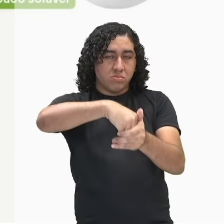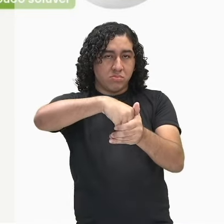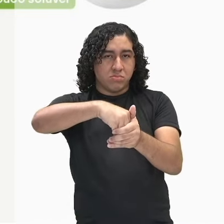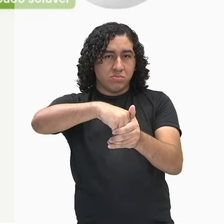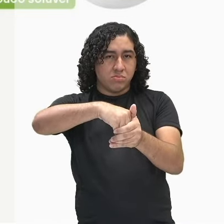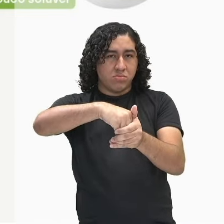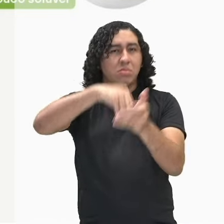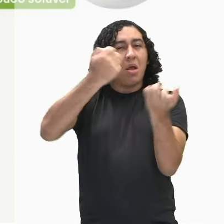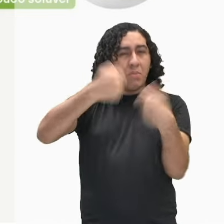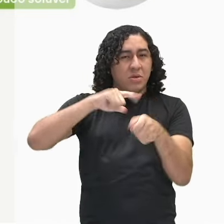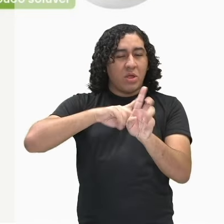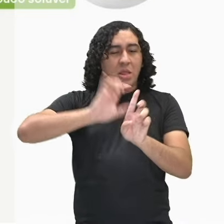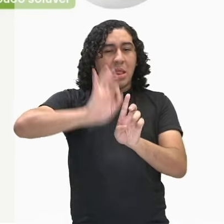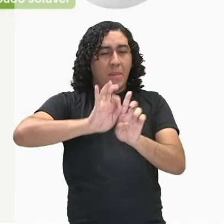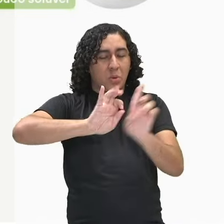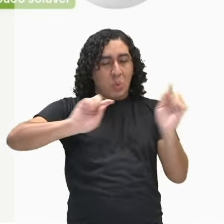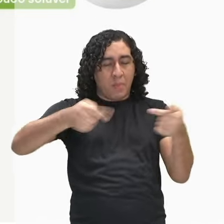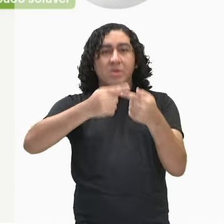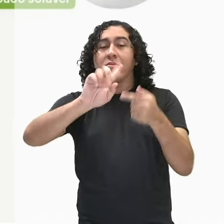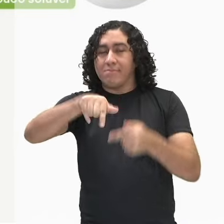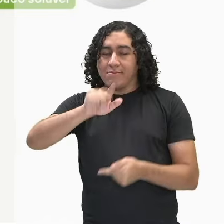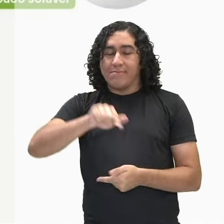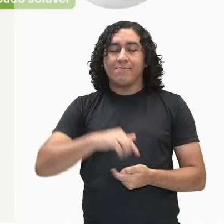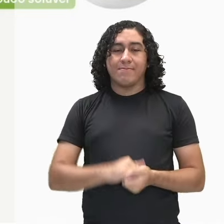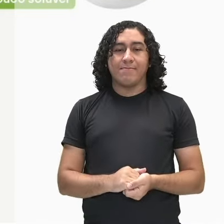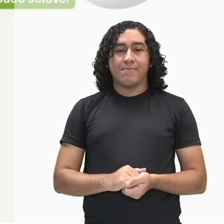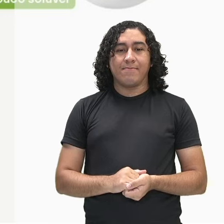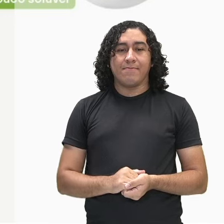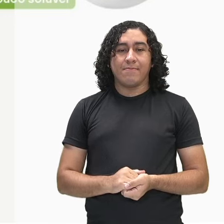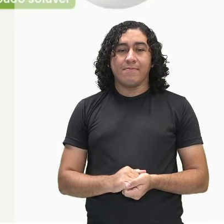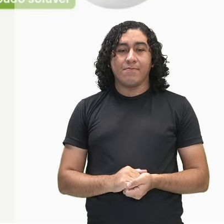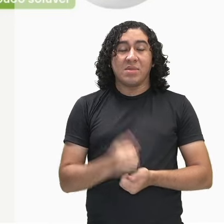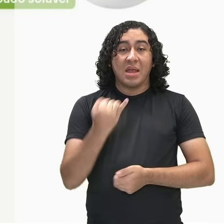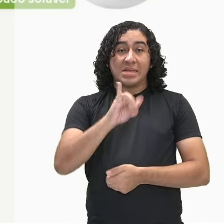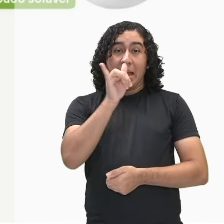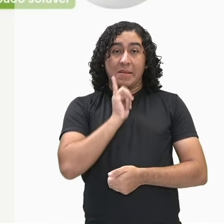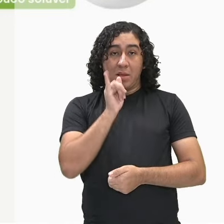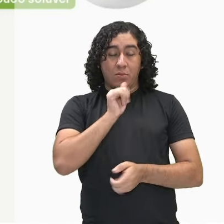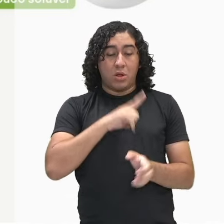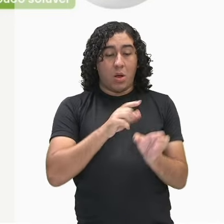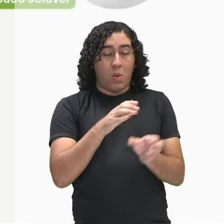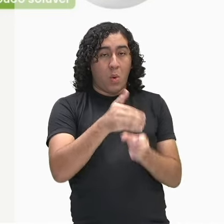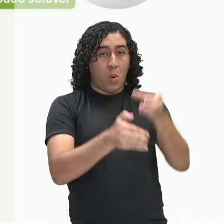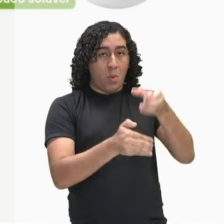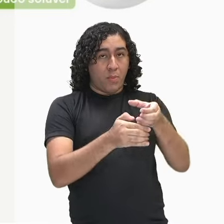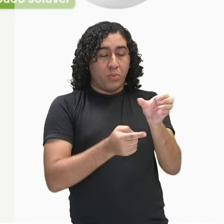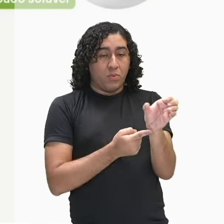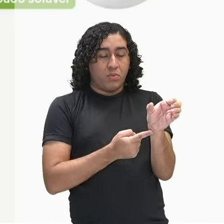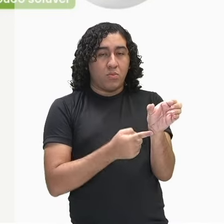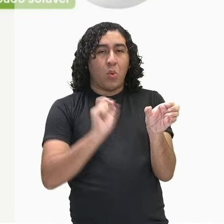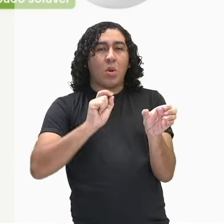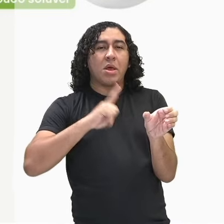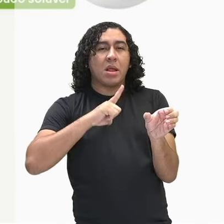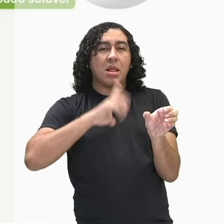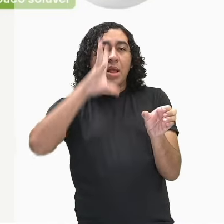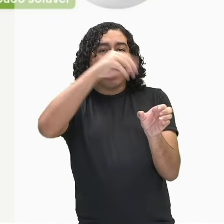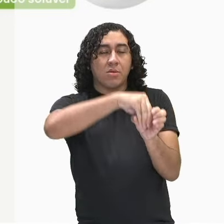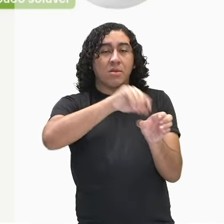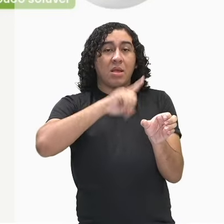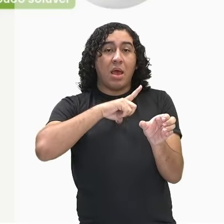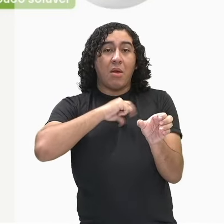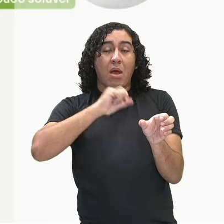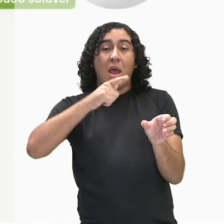solvente a determinada temperatura? Exatamente. Então, se tiver um copo aqui, o que nós temos? Nós temos